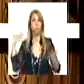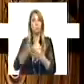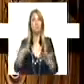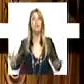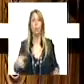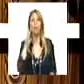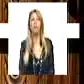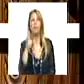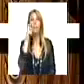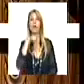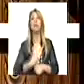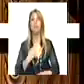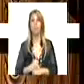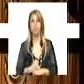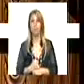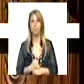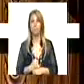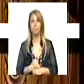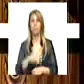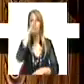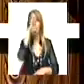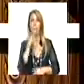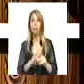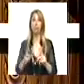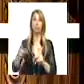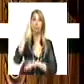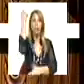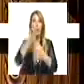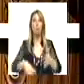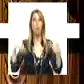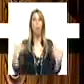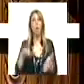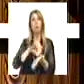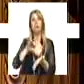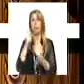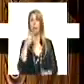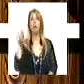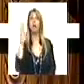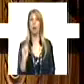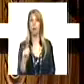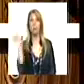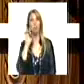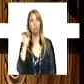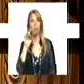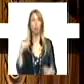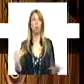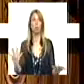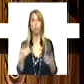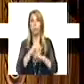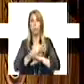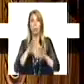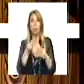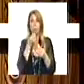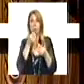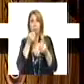para quem trabalha o Governo foi aumentando brutalmente os impostos em sede de IRS, para valores, aliás, absolutamente